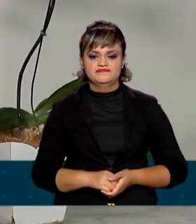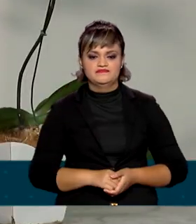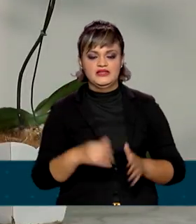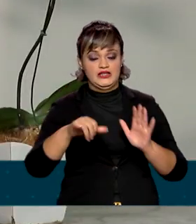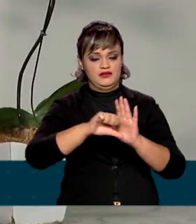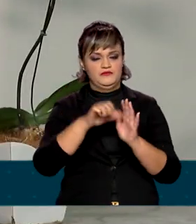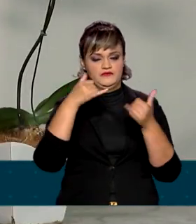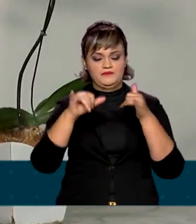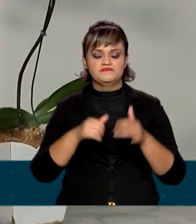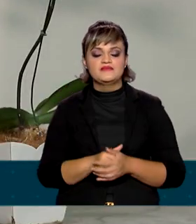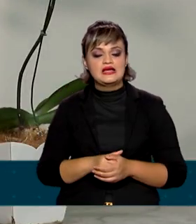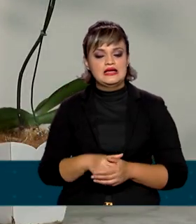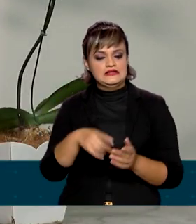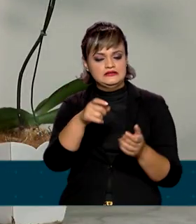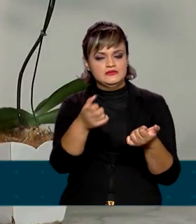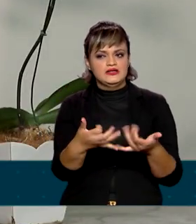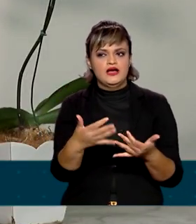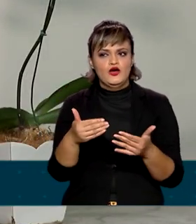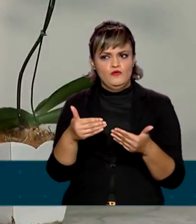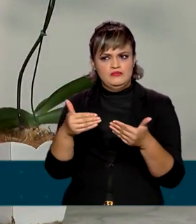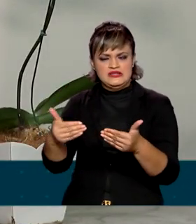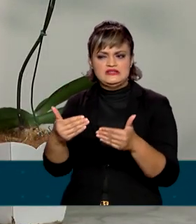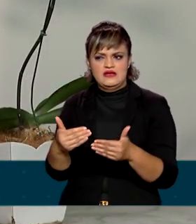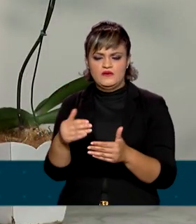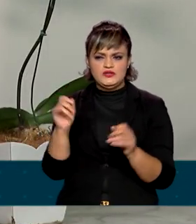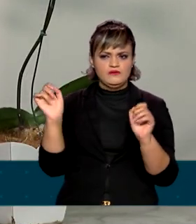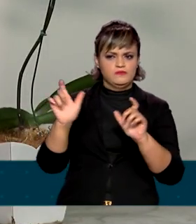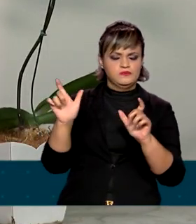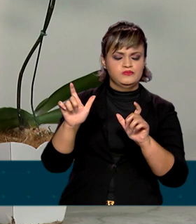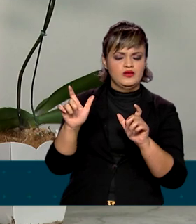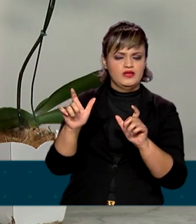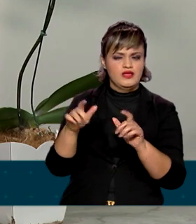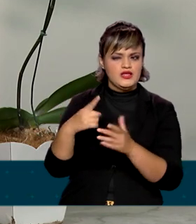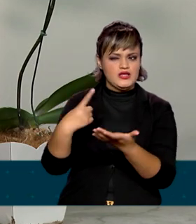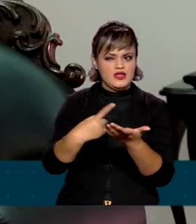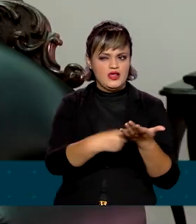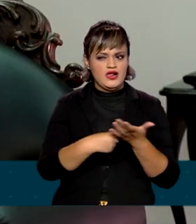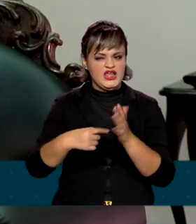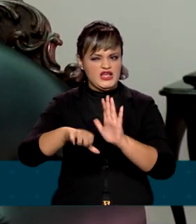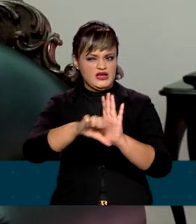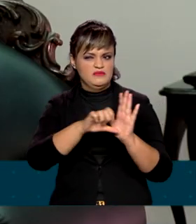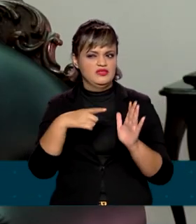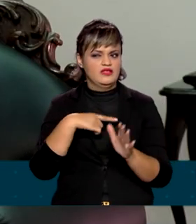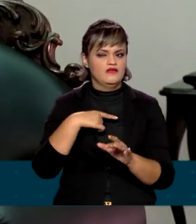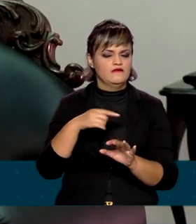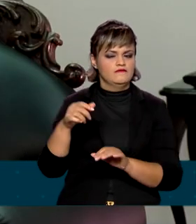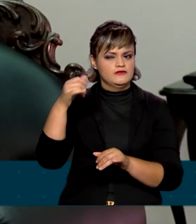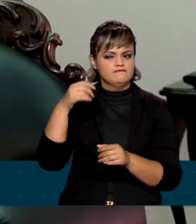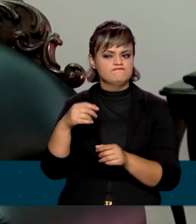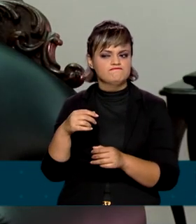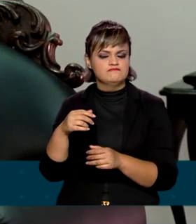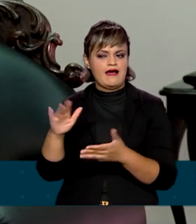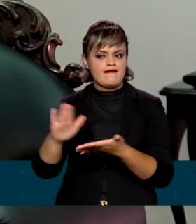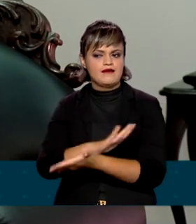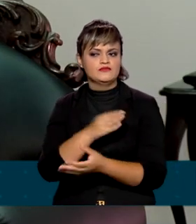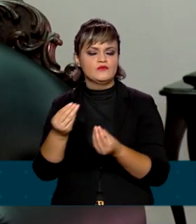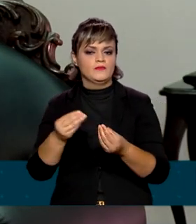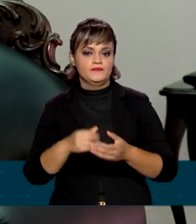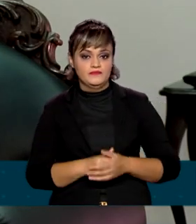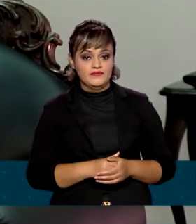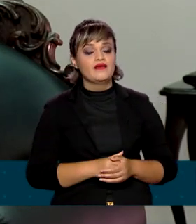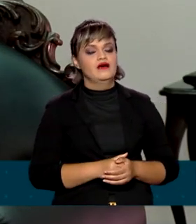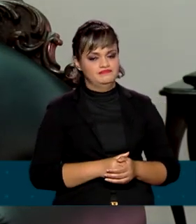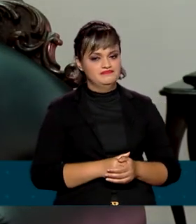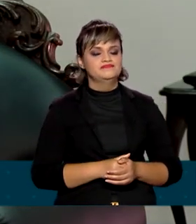Ministério teve toda uma preocupação nesse ano em combate ao Crime Organizado né Ministro Sem dúvida eu acho que uma das